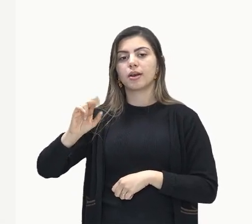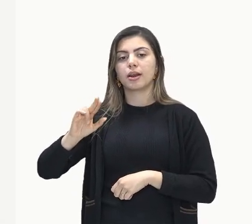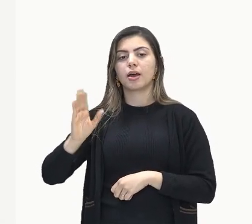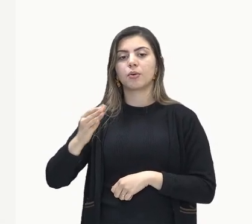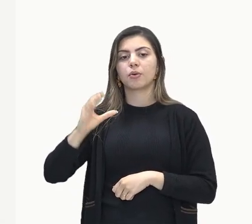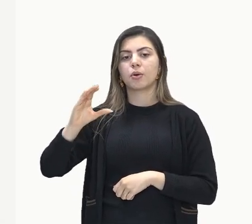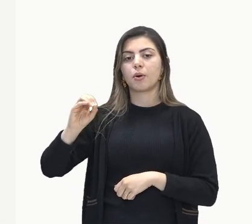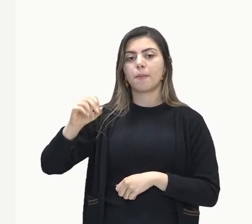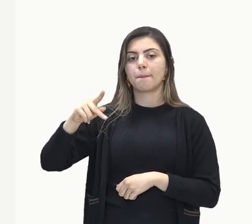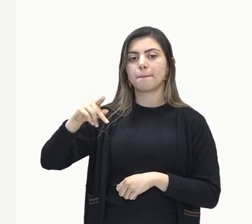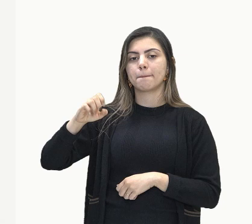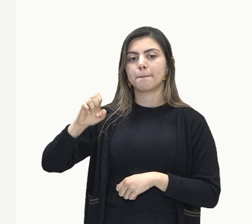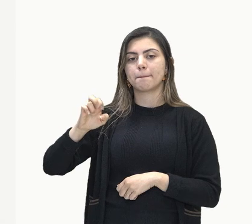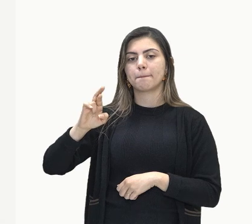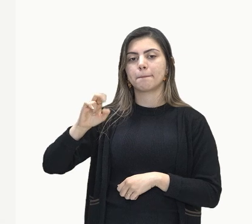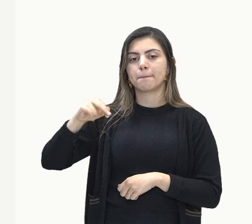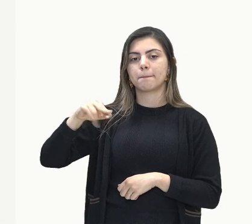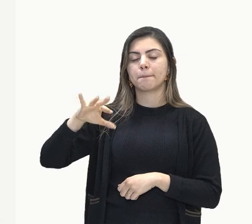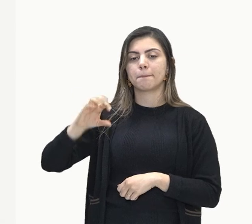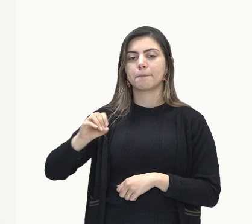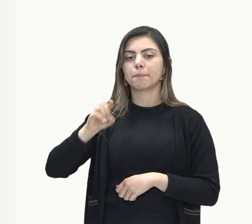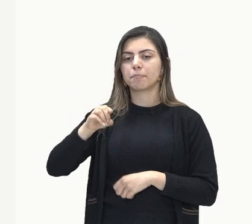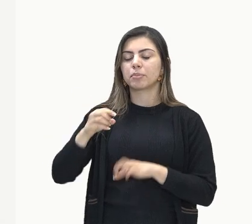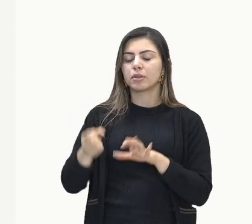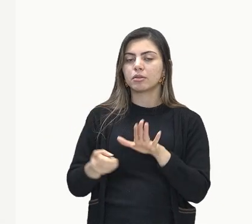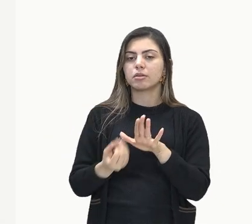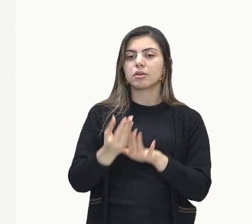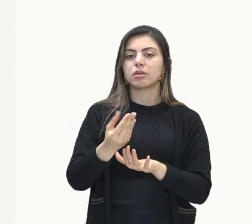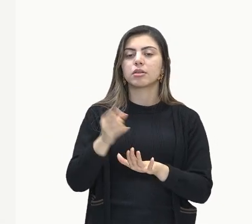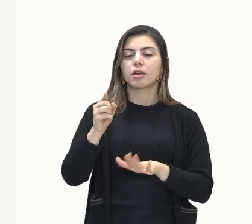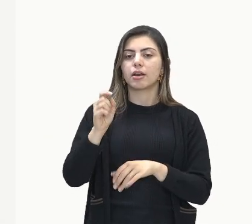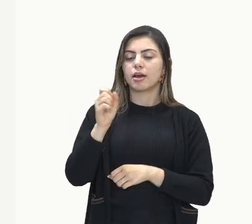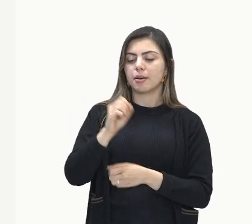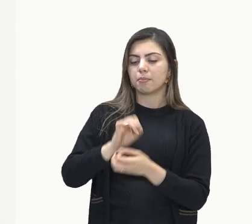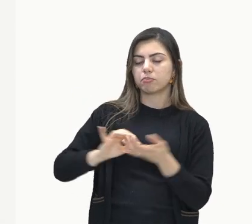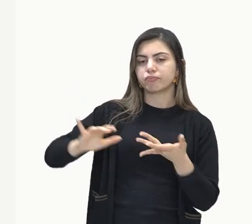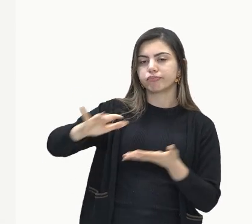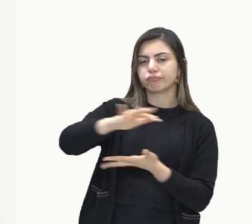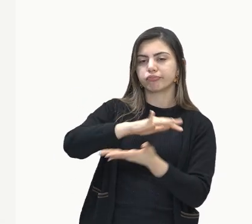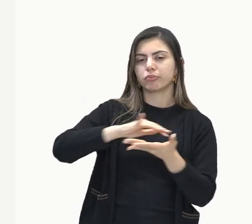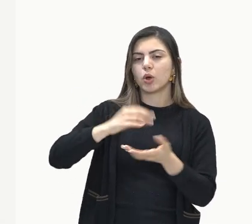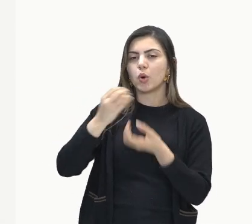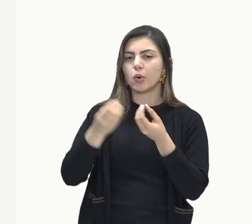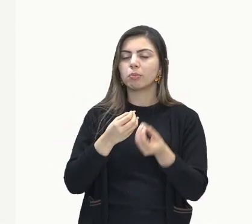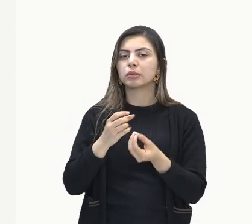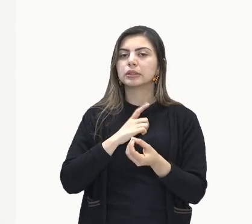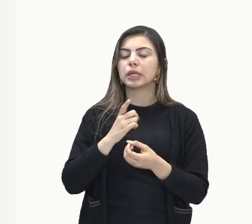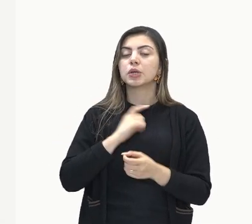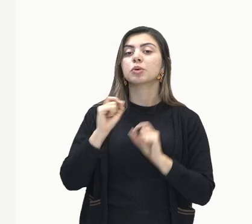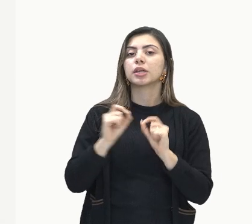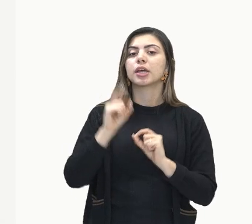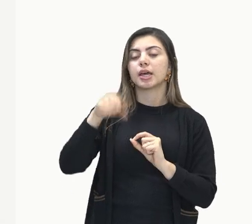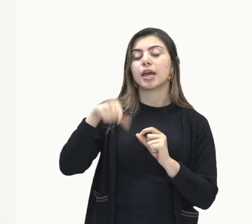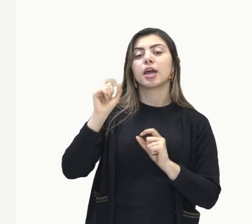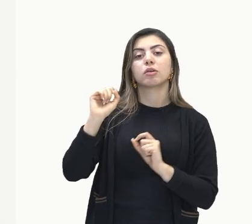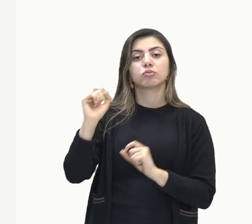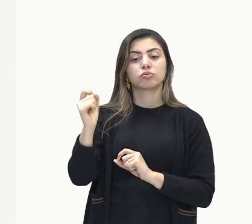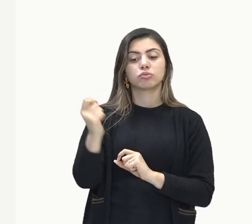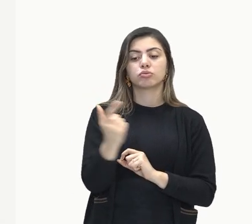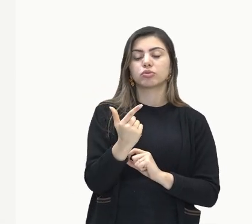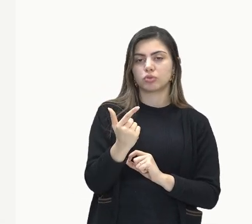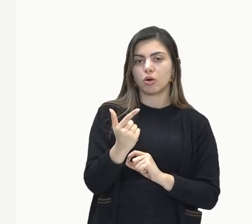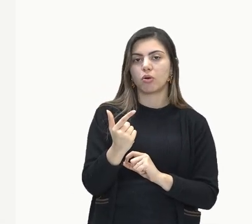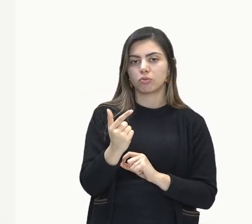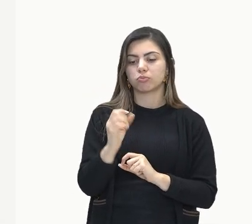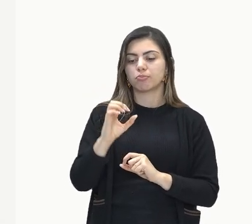então, desenvolve um sistema bem compreensível, no qual o Sol estaria no centro, fixo